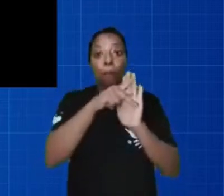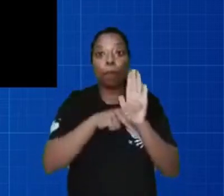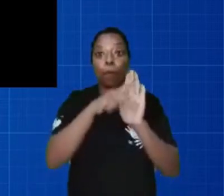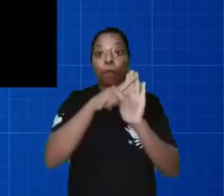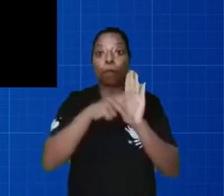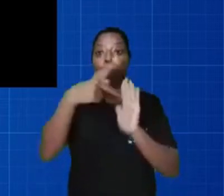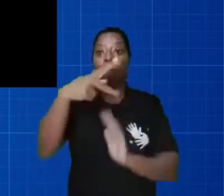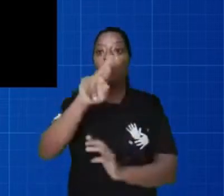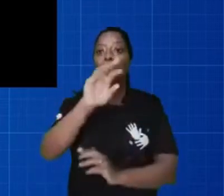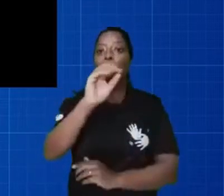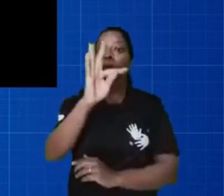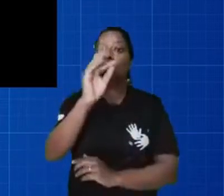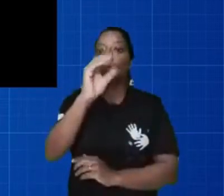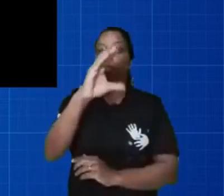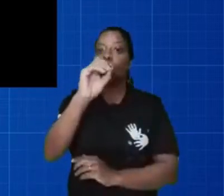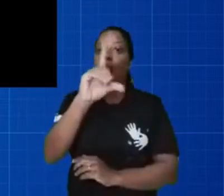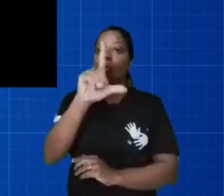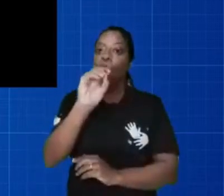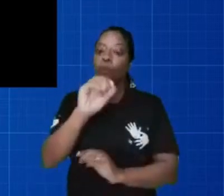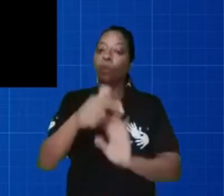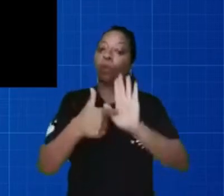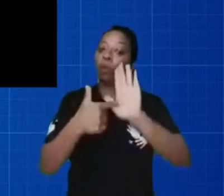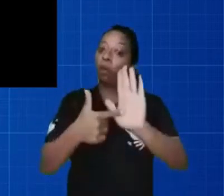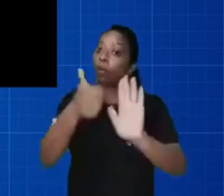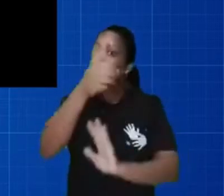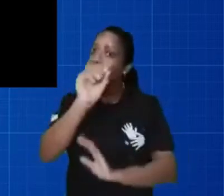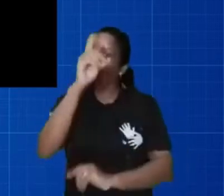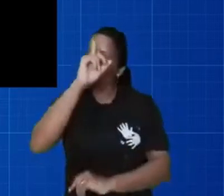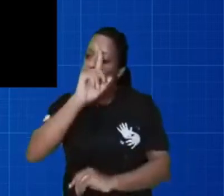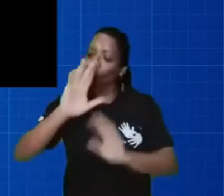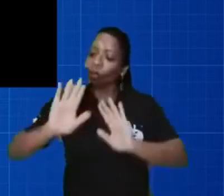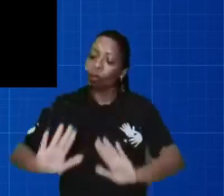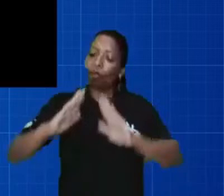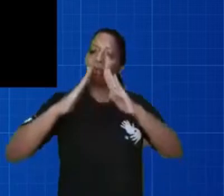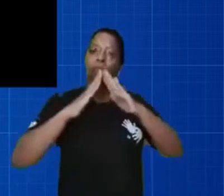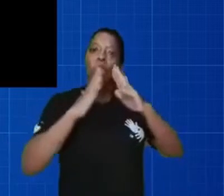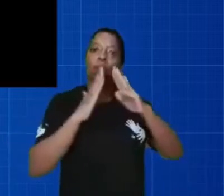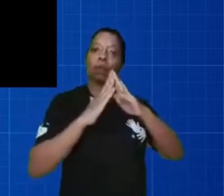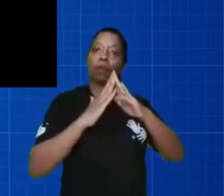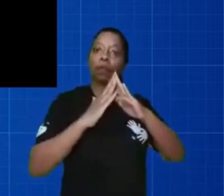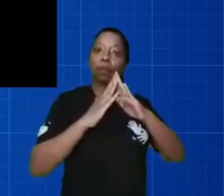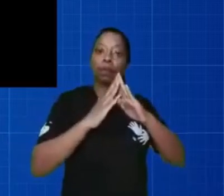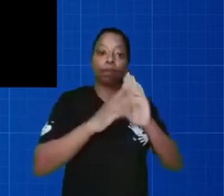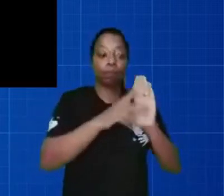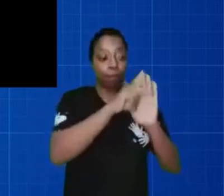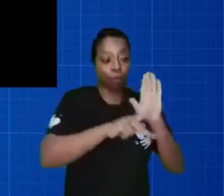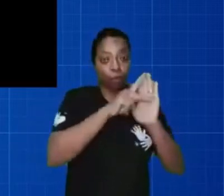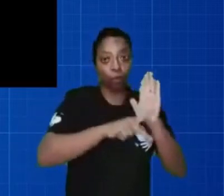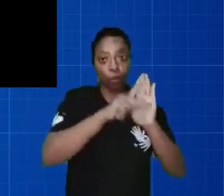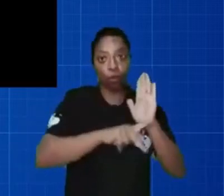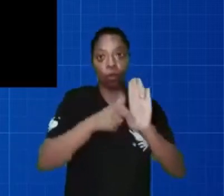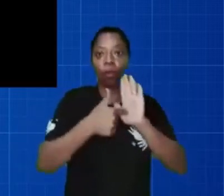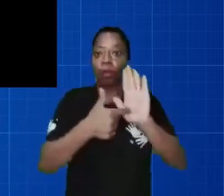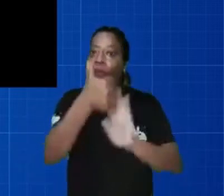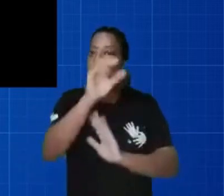primeiro momento, esse é o protocolo. Então, a gente afasta por 10 dias, identifica se é ou se não é monkeypox, né, e, a